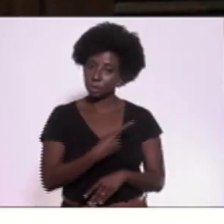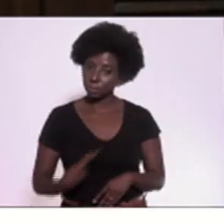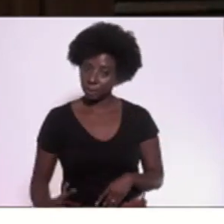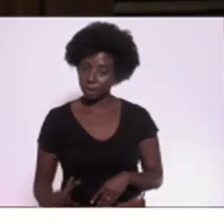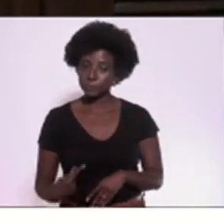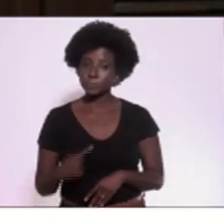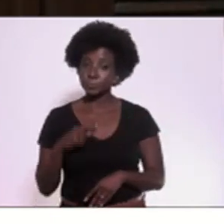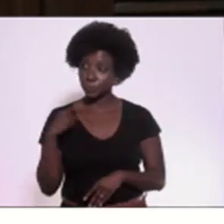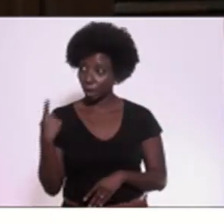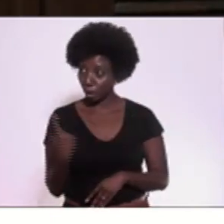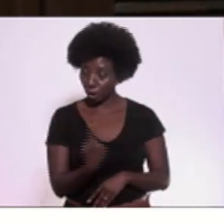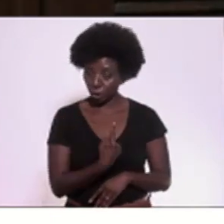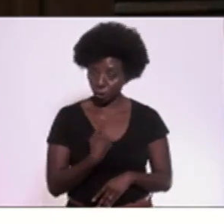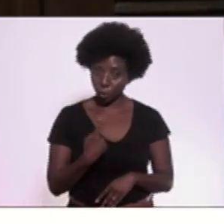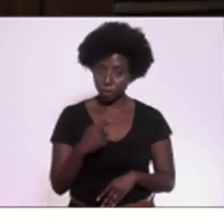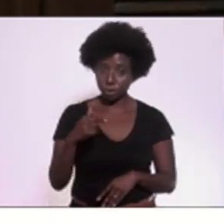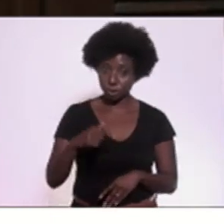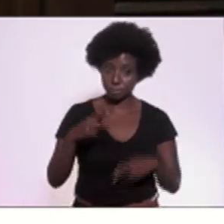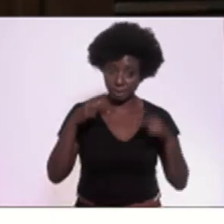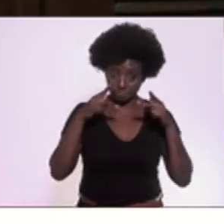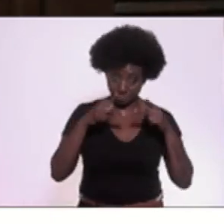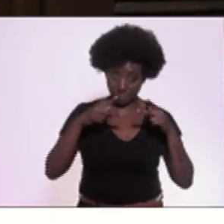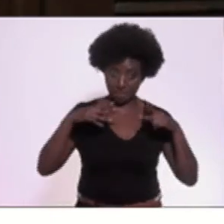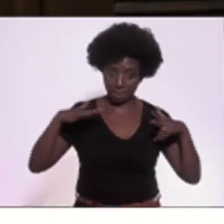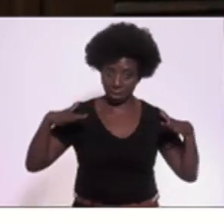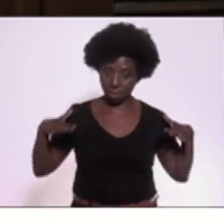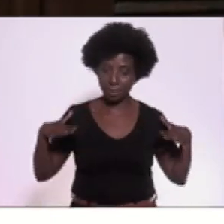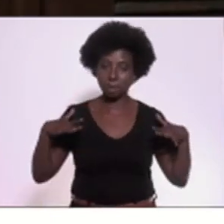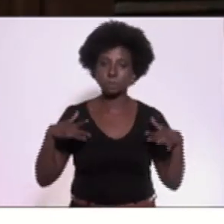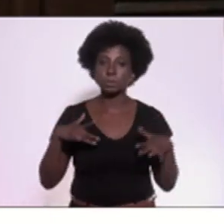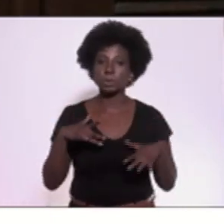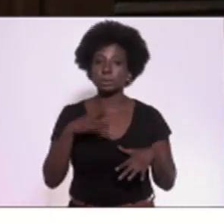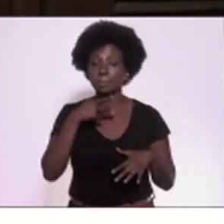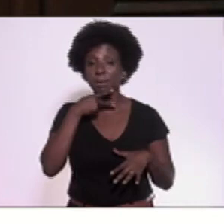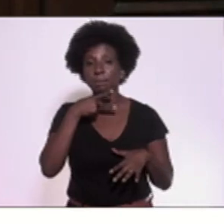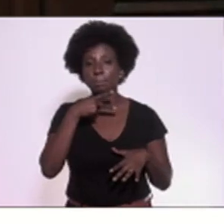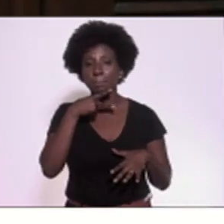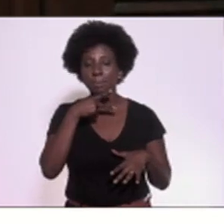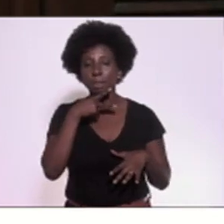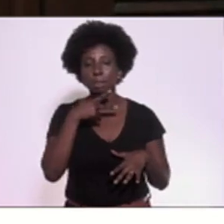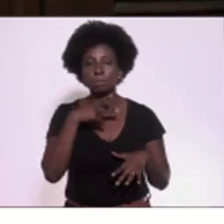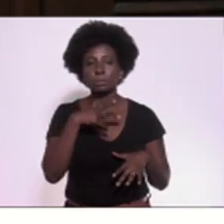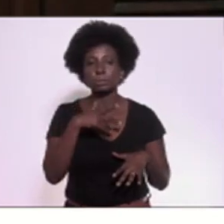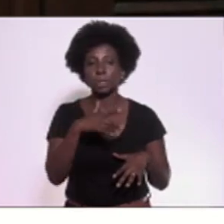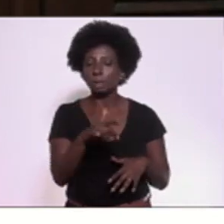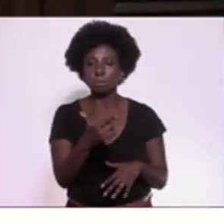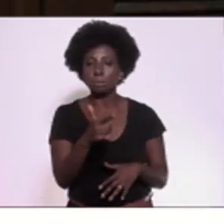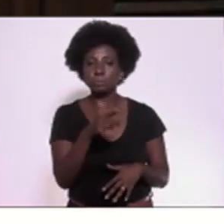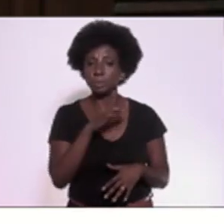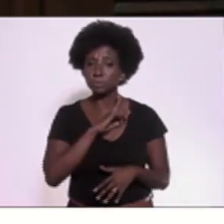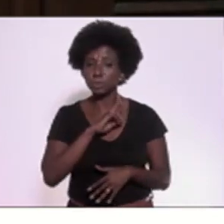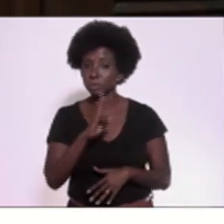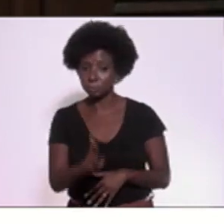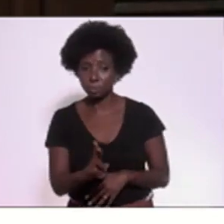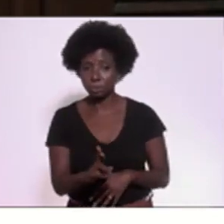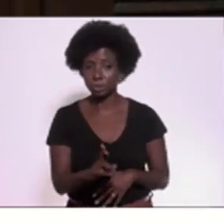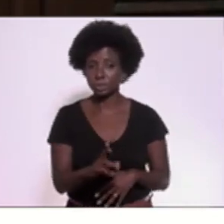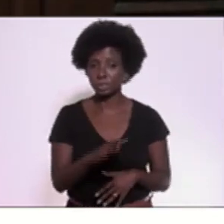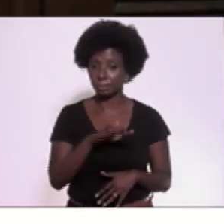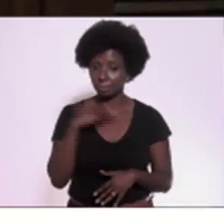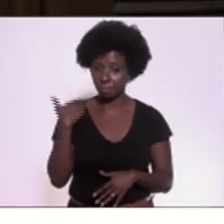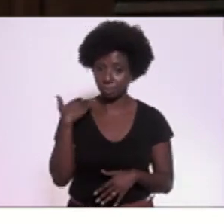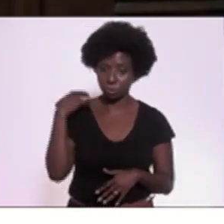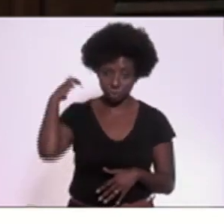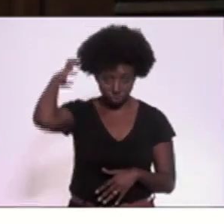parlamento, hoje corremos em não termos a resposta da execução de Marielle Franco, vereadora